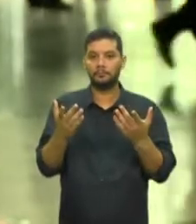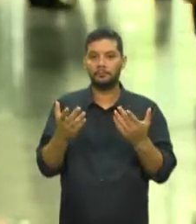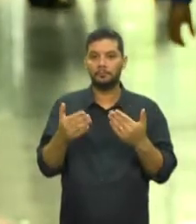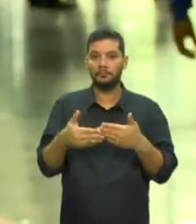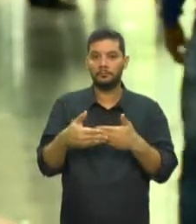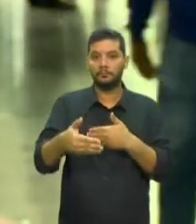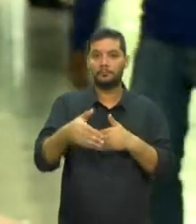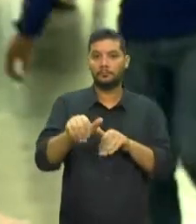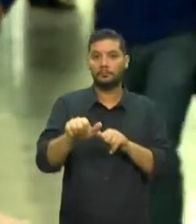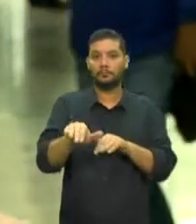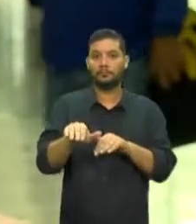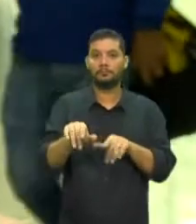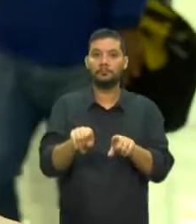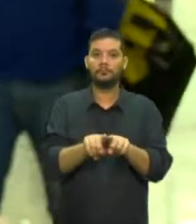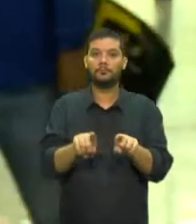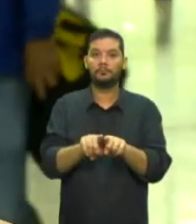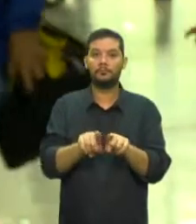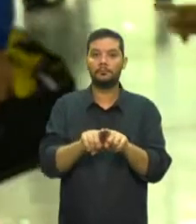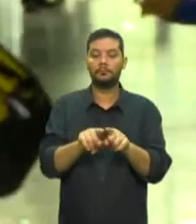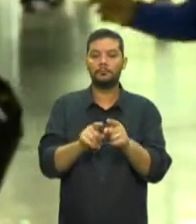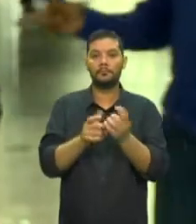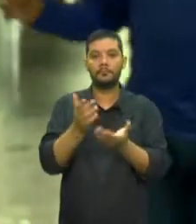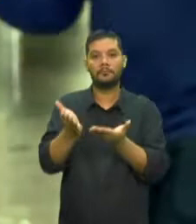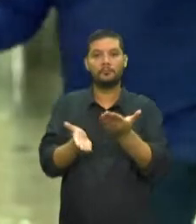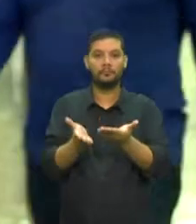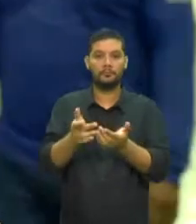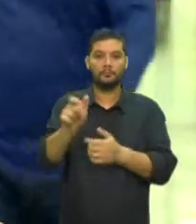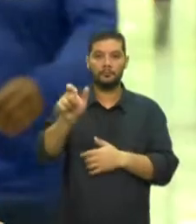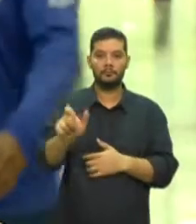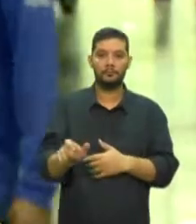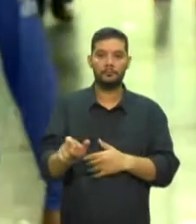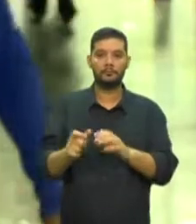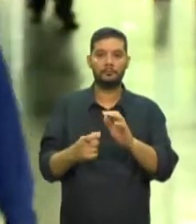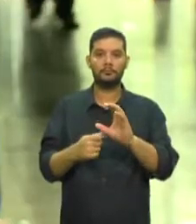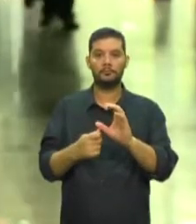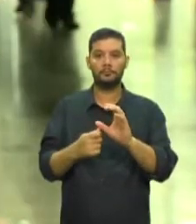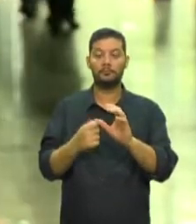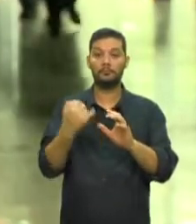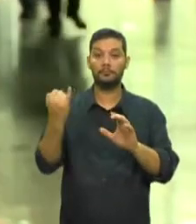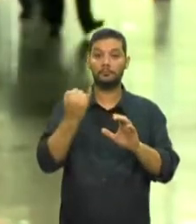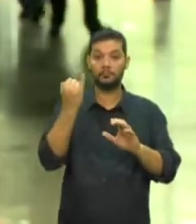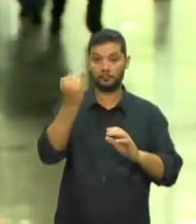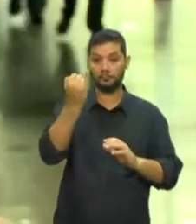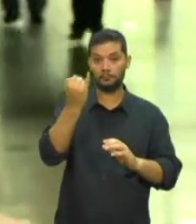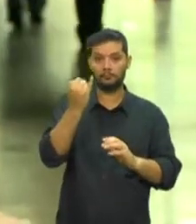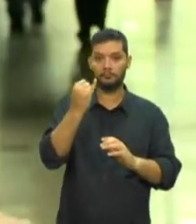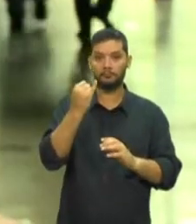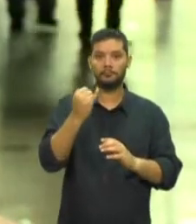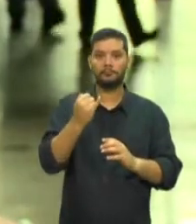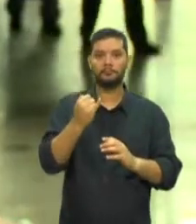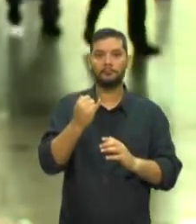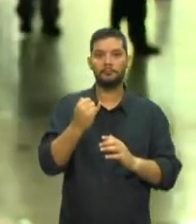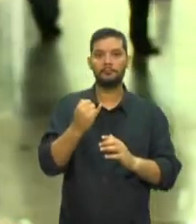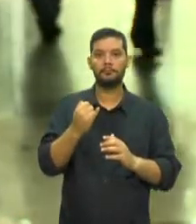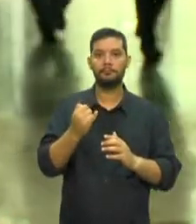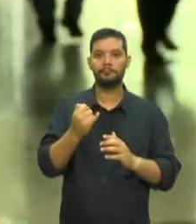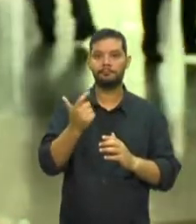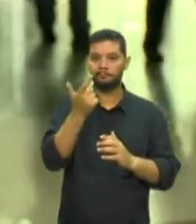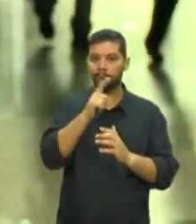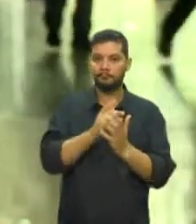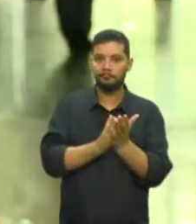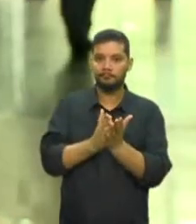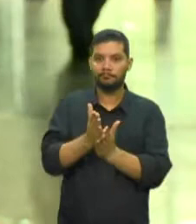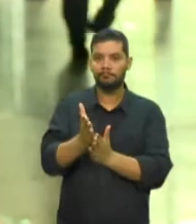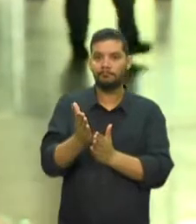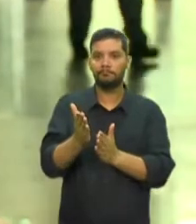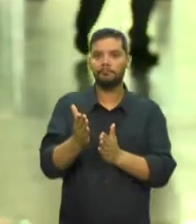setembro. Temos também atendimento ao cliente, isso é muito importante para fidelizar o turista, que acontece em outubro,